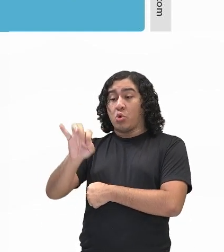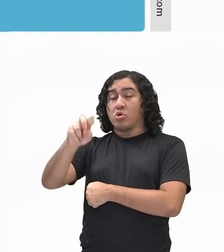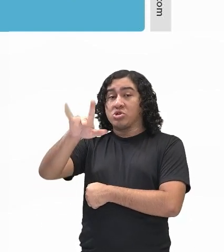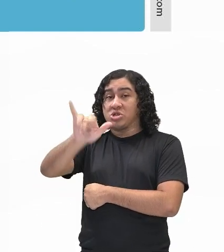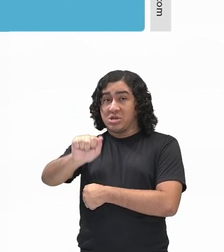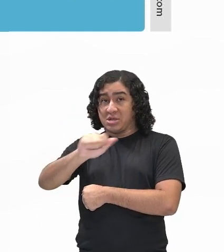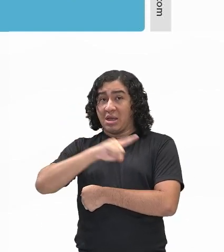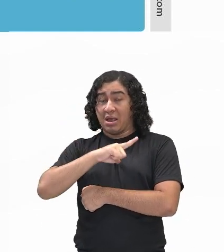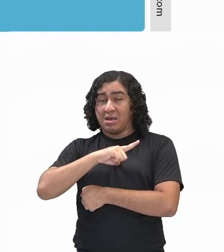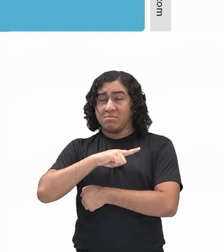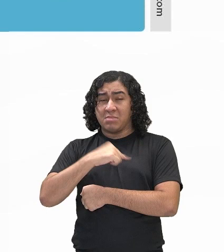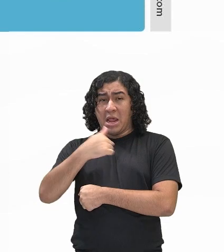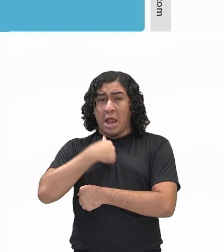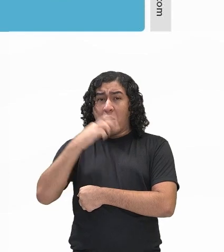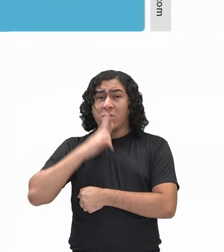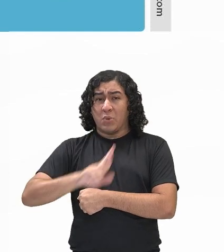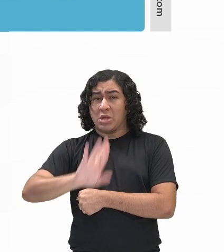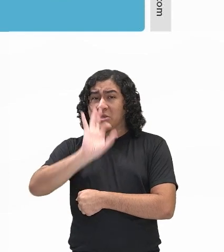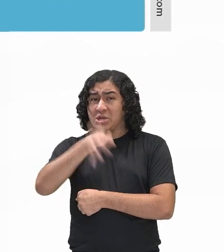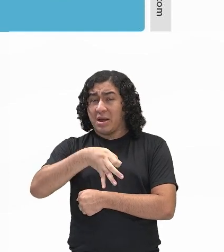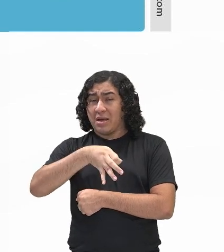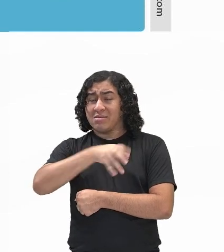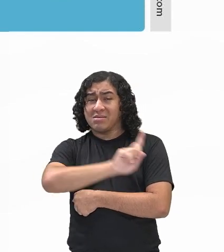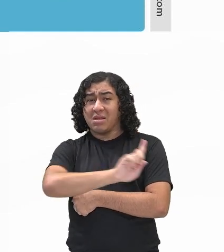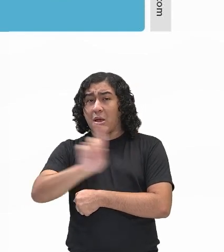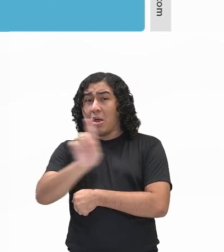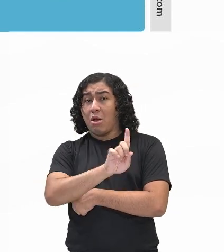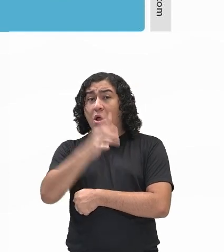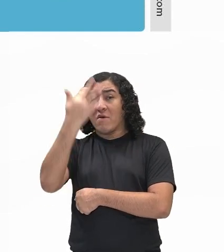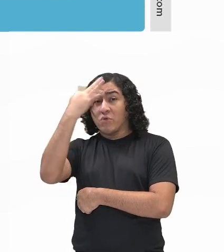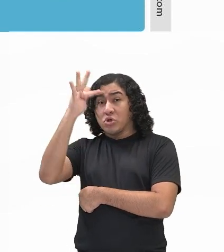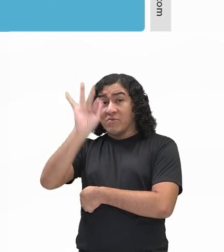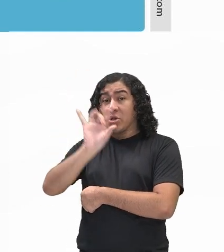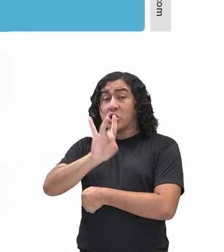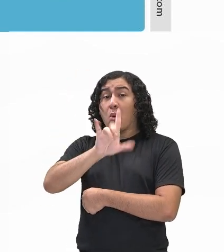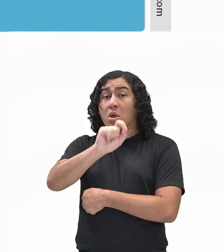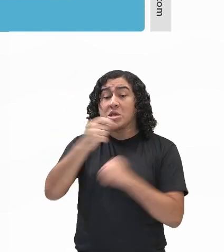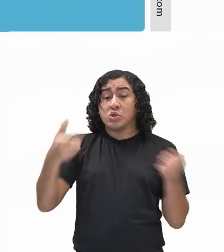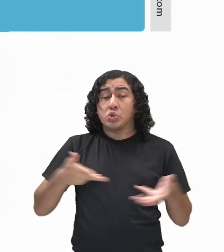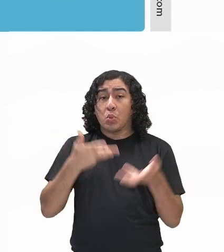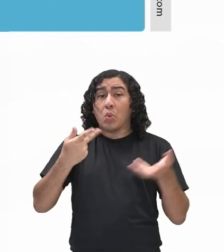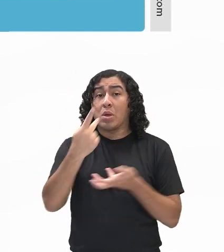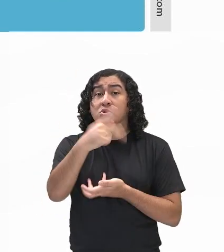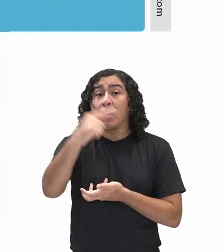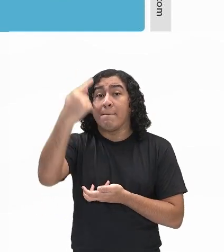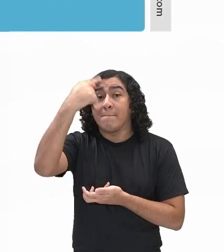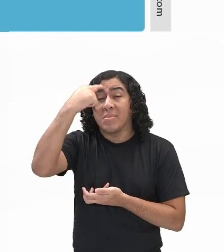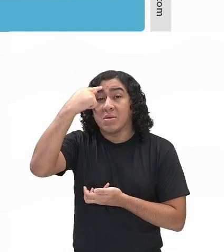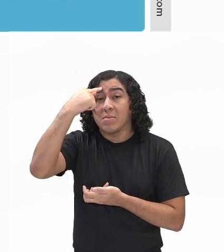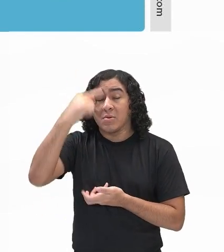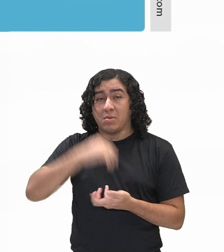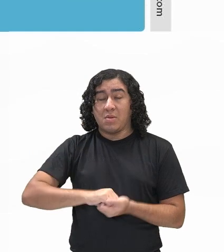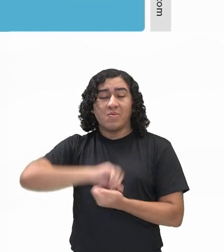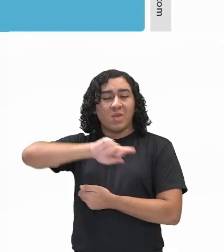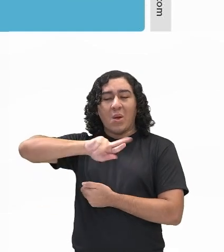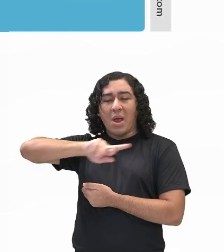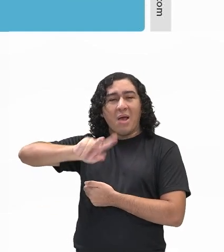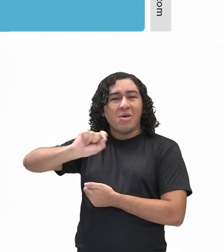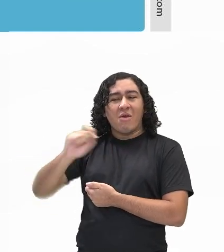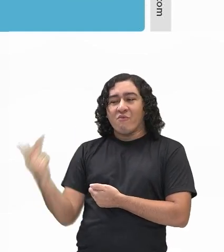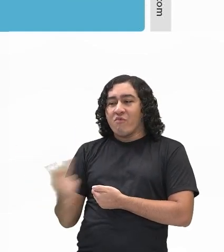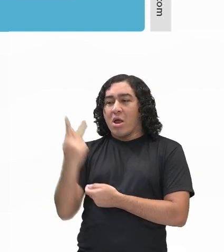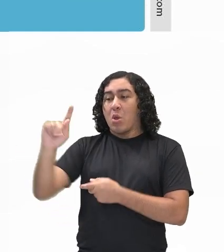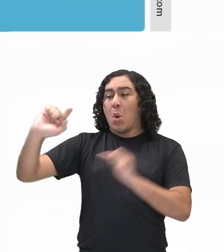para você respostas não, tá? A filosofia está trazendo questionamento, para que a gente não pense que valor é só uma